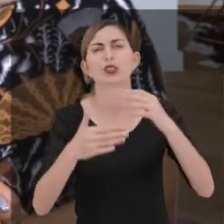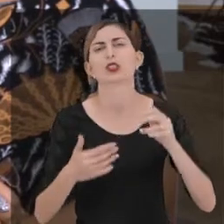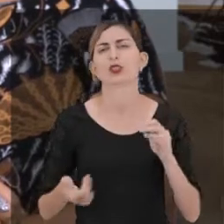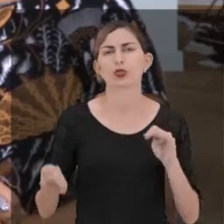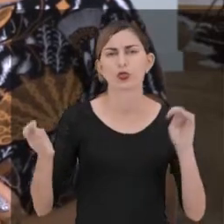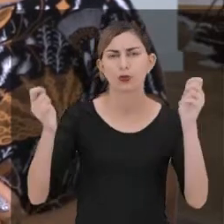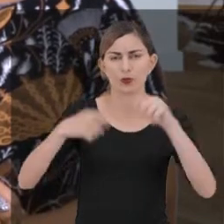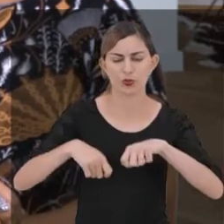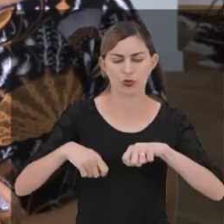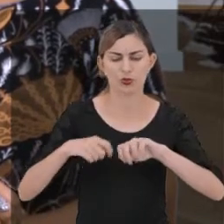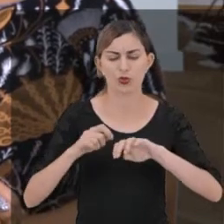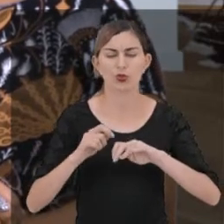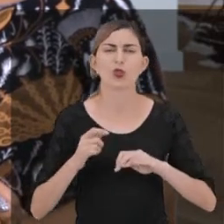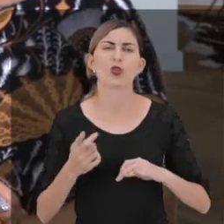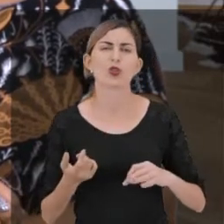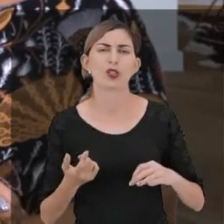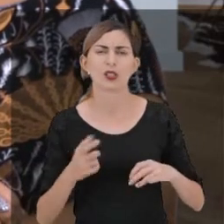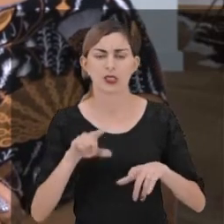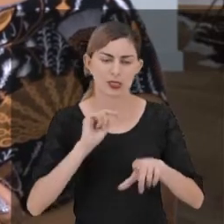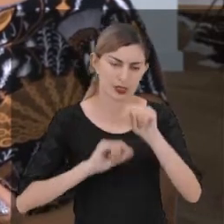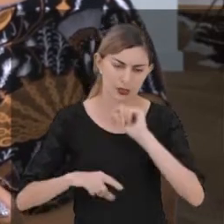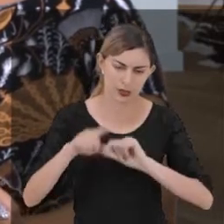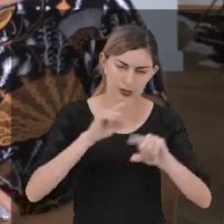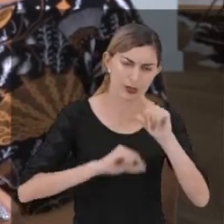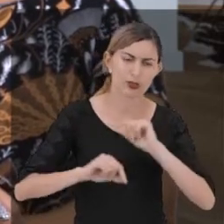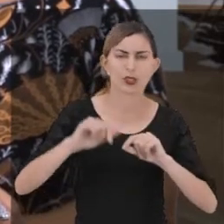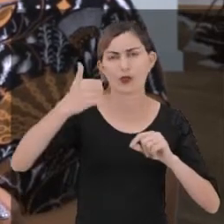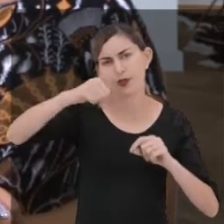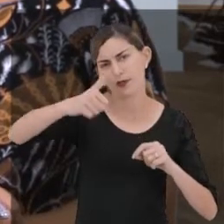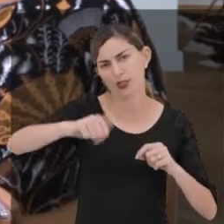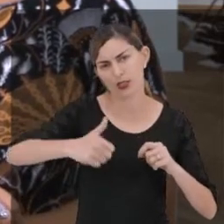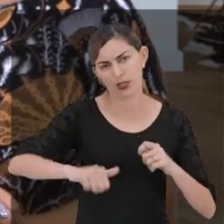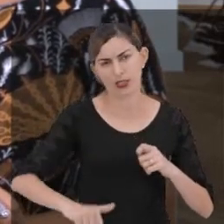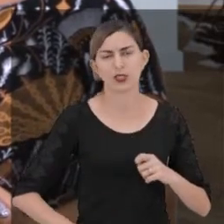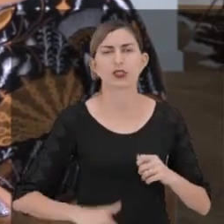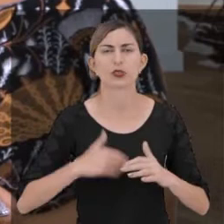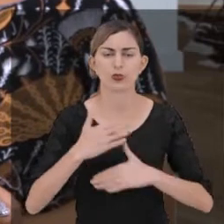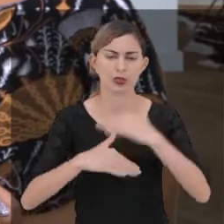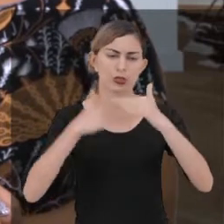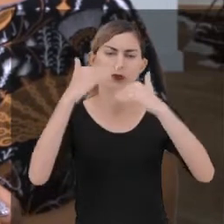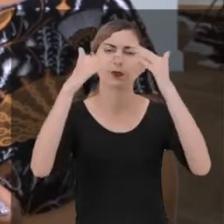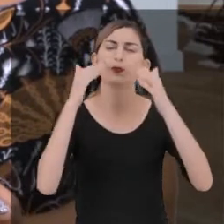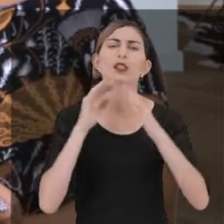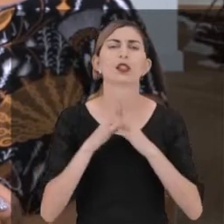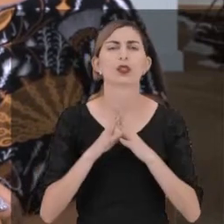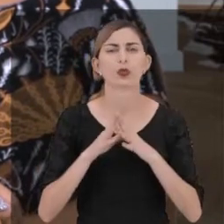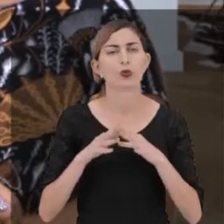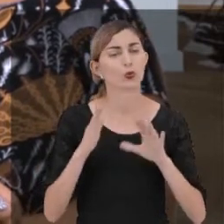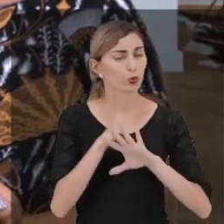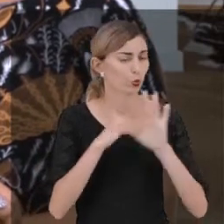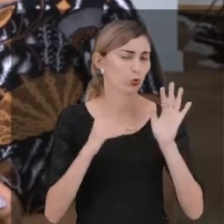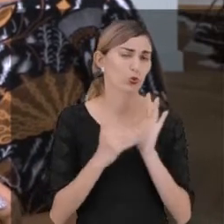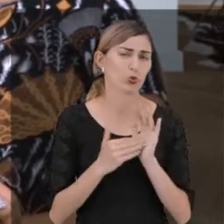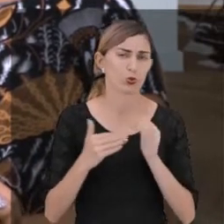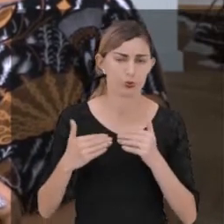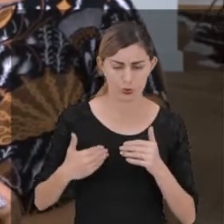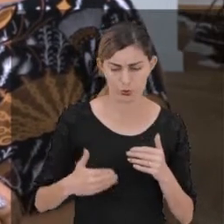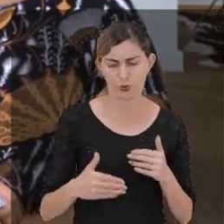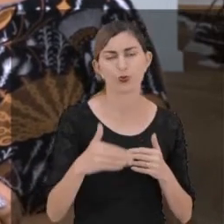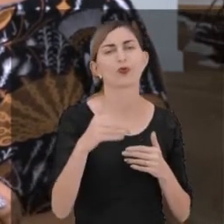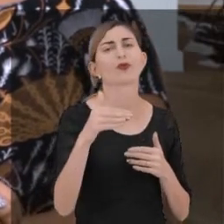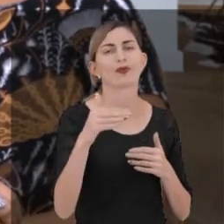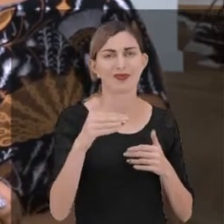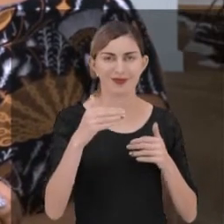gente possa prover a área de recrutamento e seleção, as avaliações de desempenho. Então, isso tudo